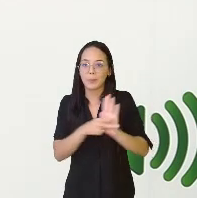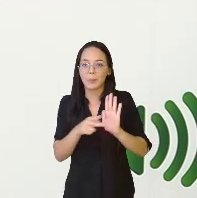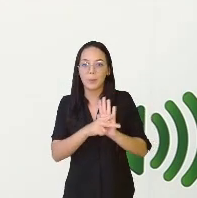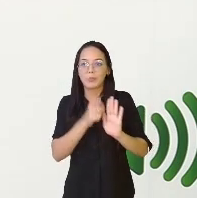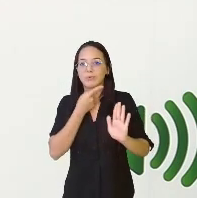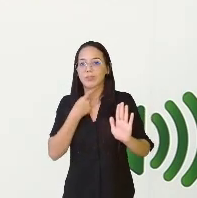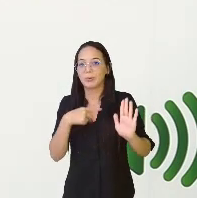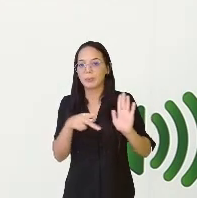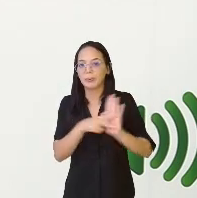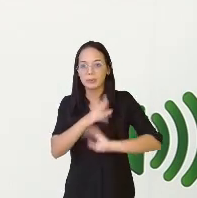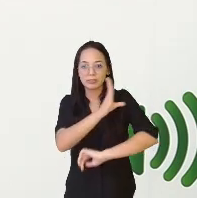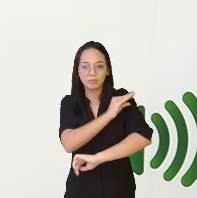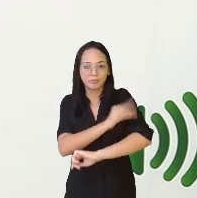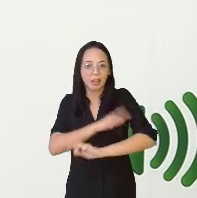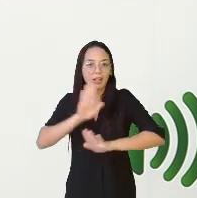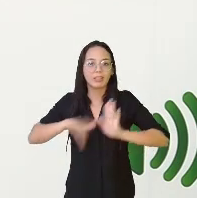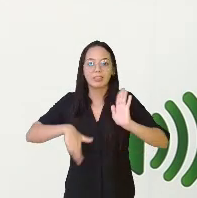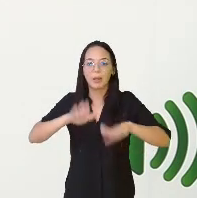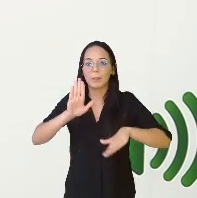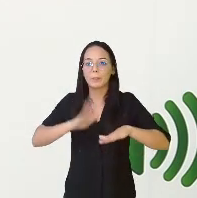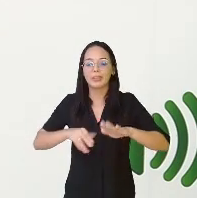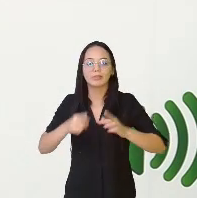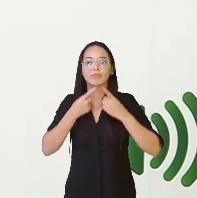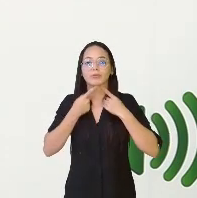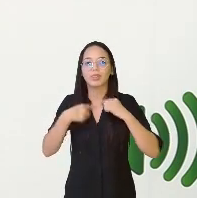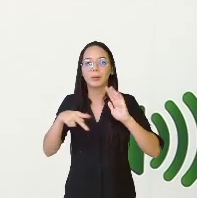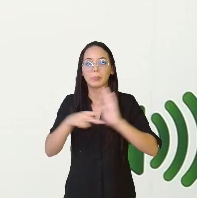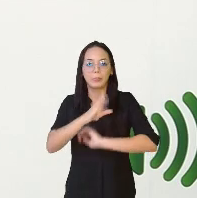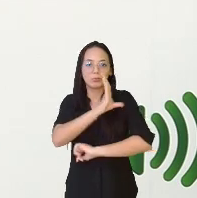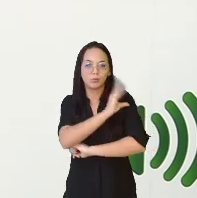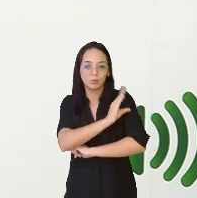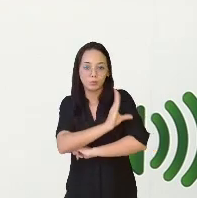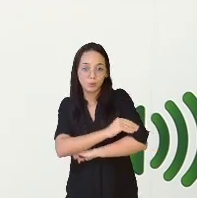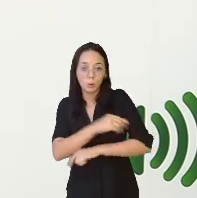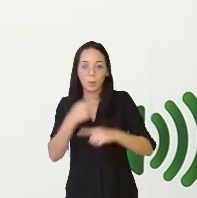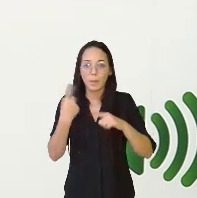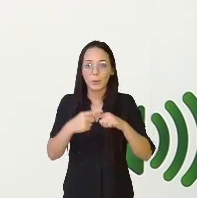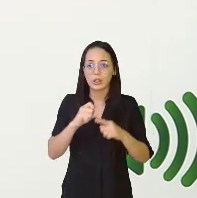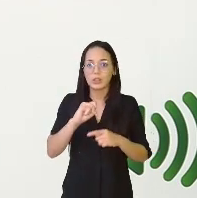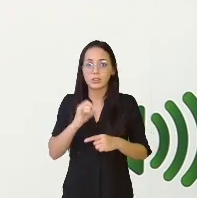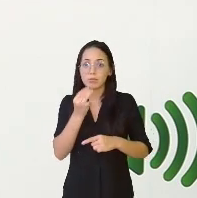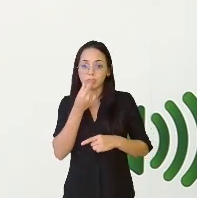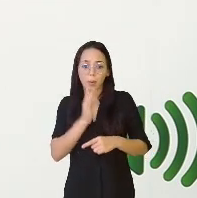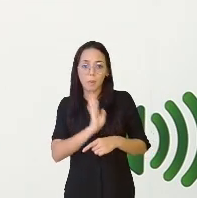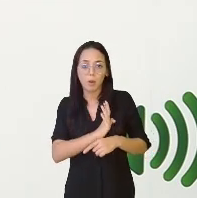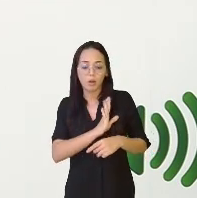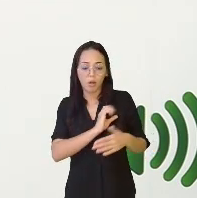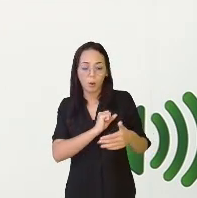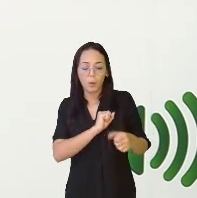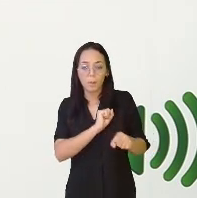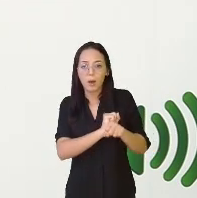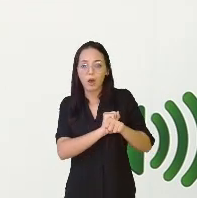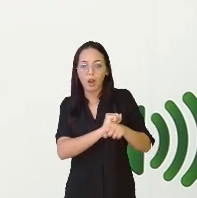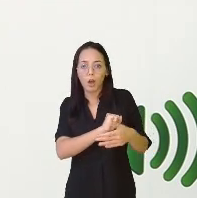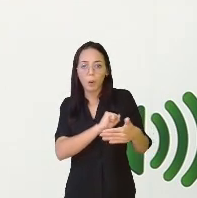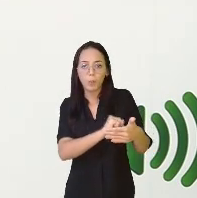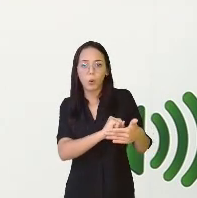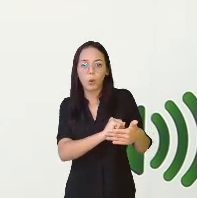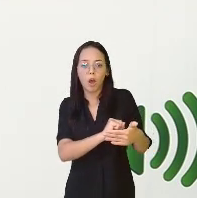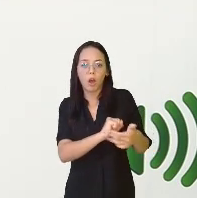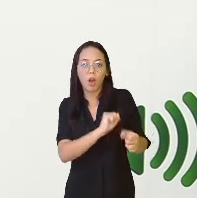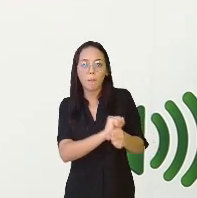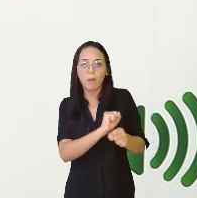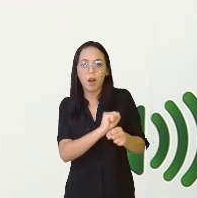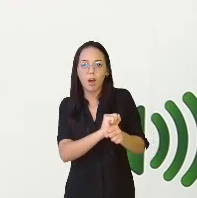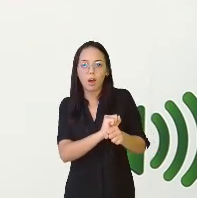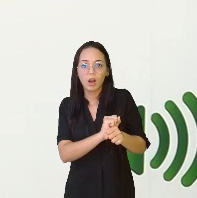funcionar dependendo da vontade dele. Até porque, se o nosso coração parar, que é a máquina, né? Que é o que